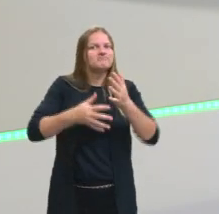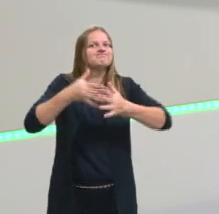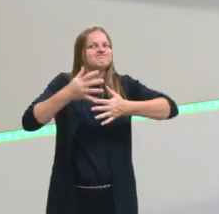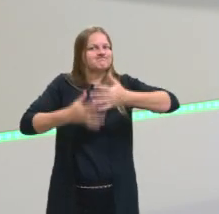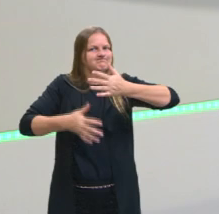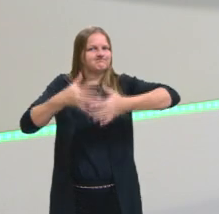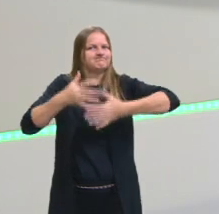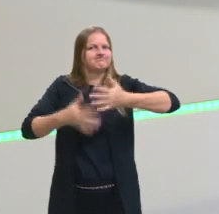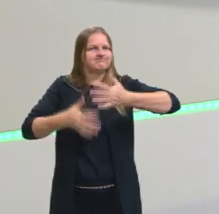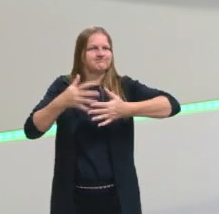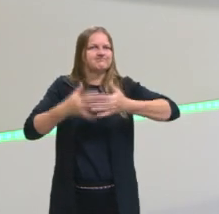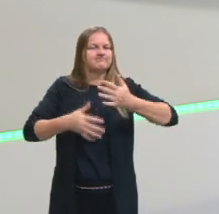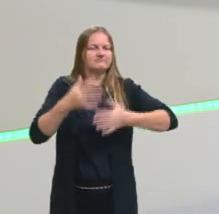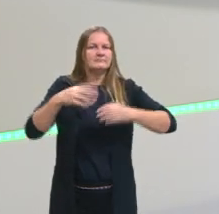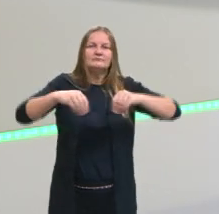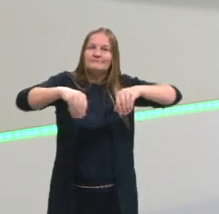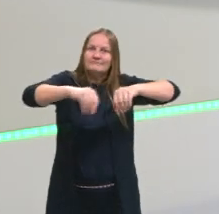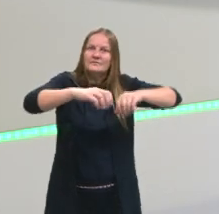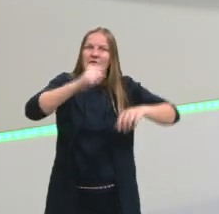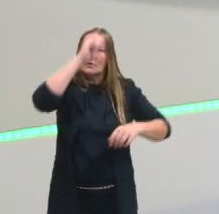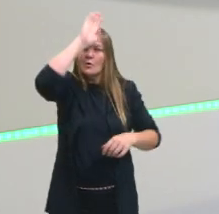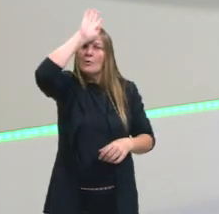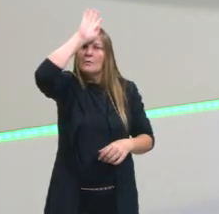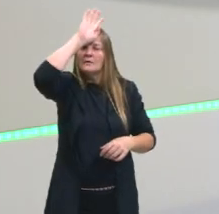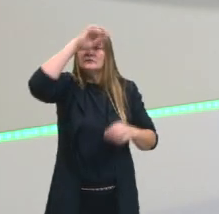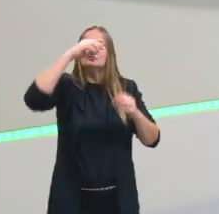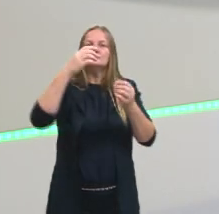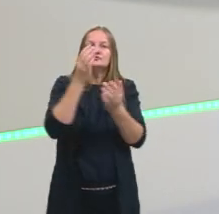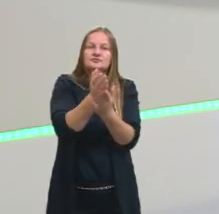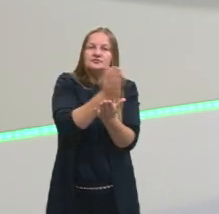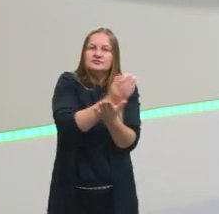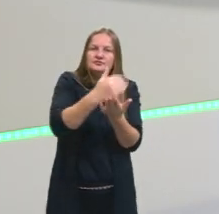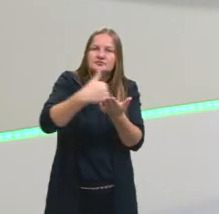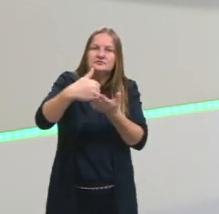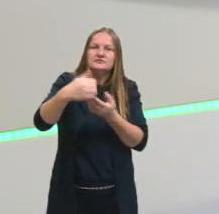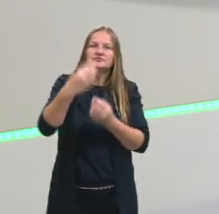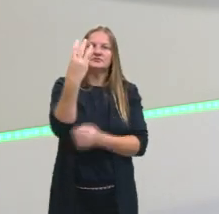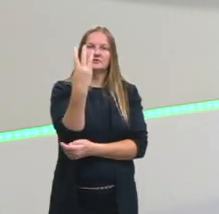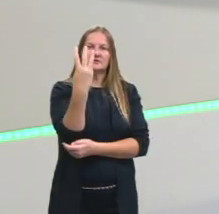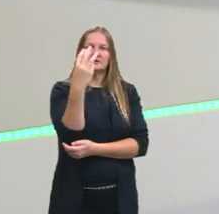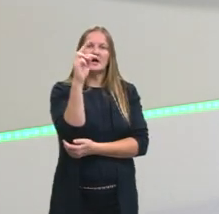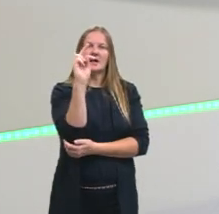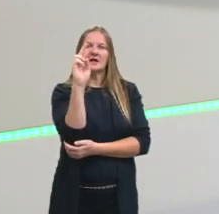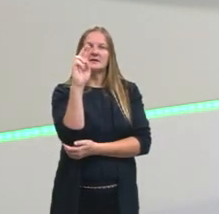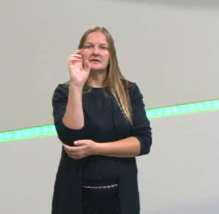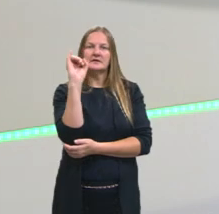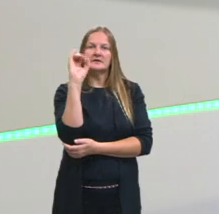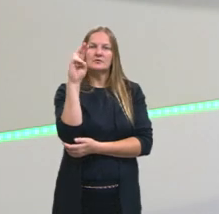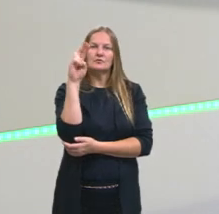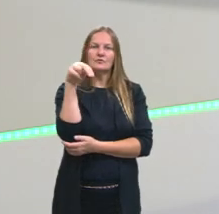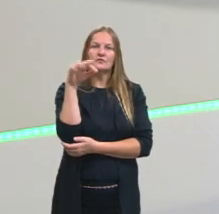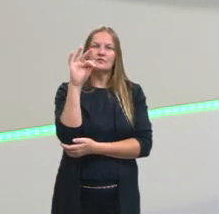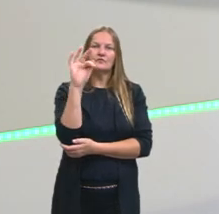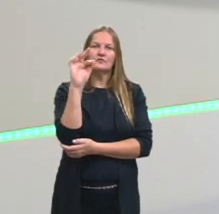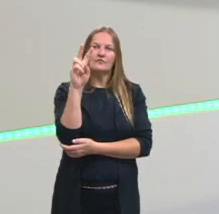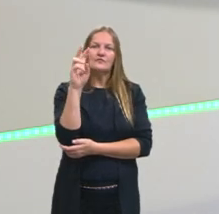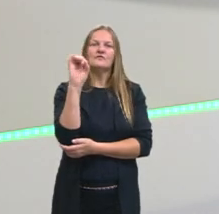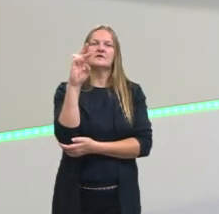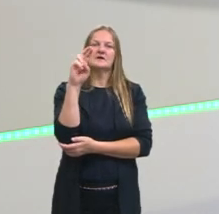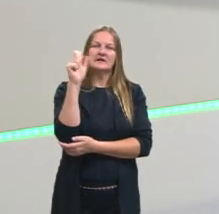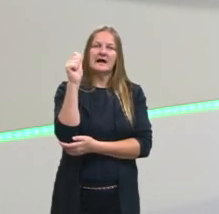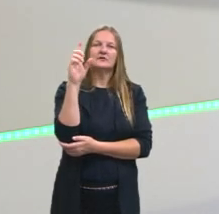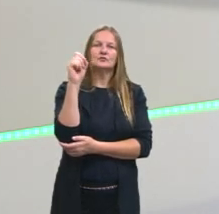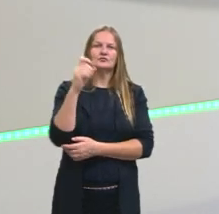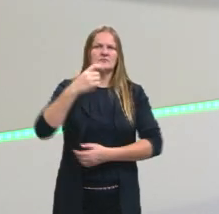aí que o território romano é dividido em três é o período triunvirato ao fim do primeiro triunvirato vai ser